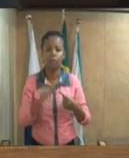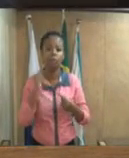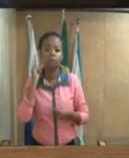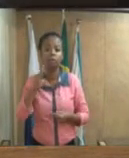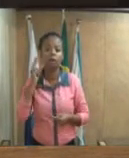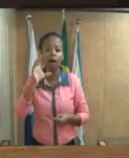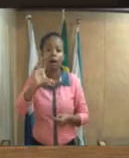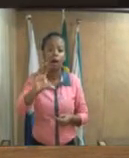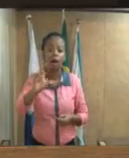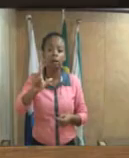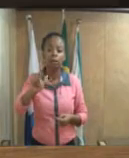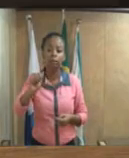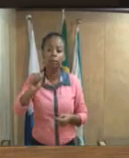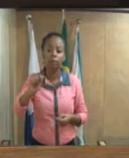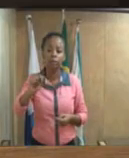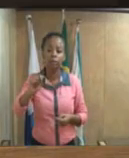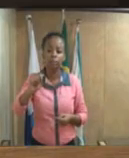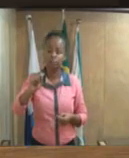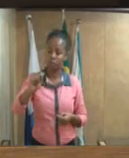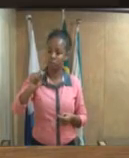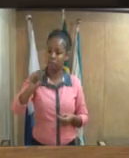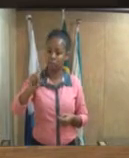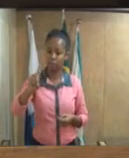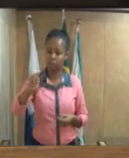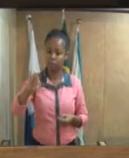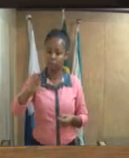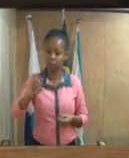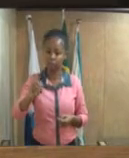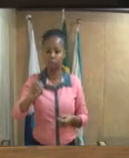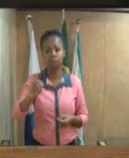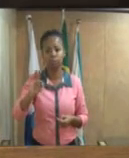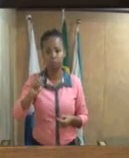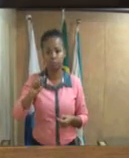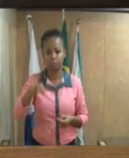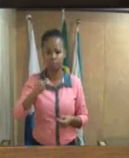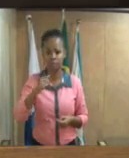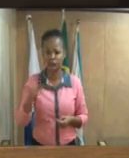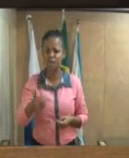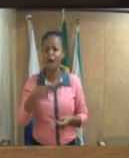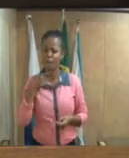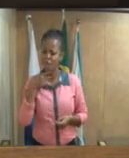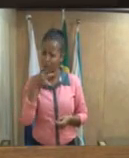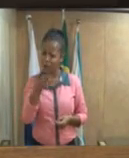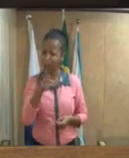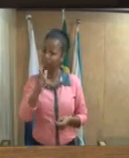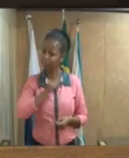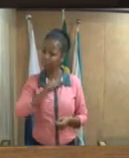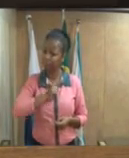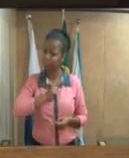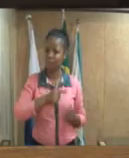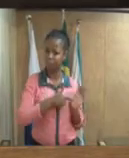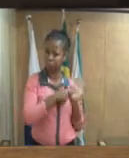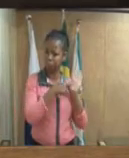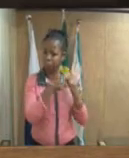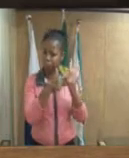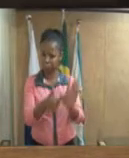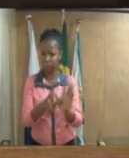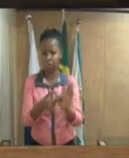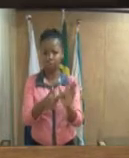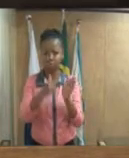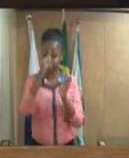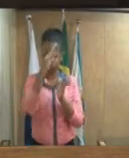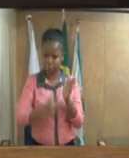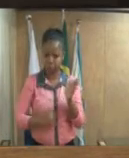Tomás, afirma que houve a publicação ao Vossa Excelência receber e fazer a